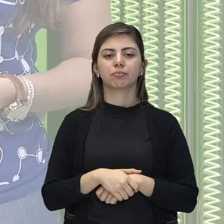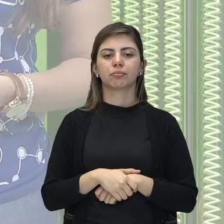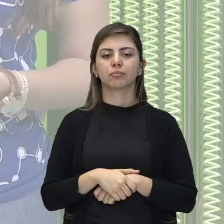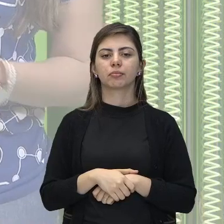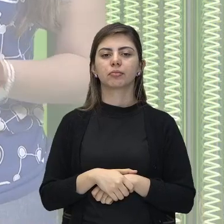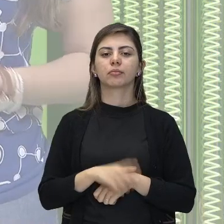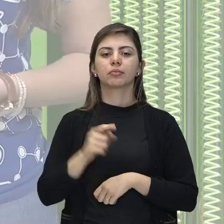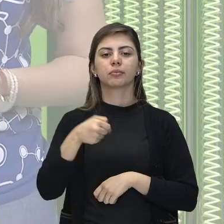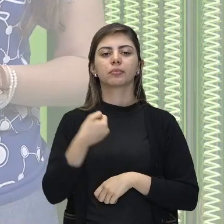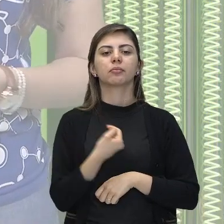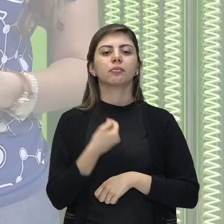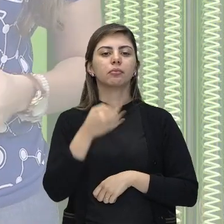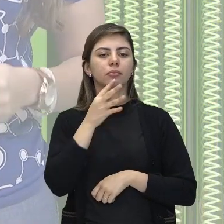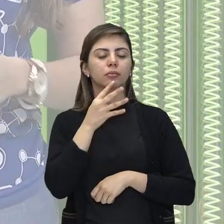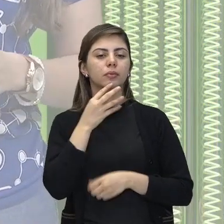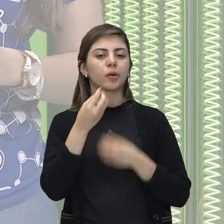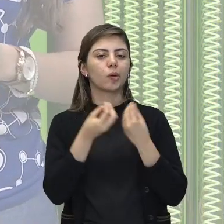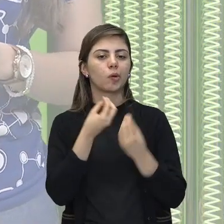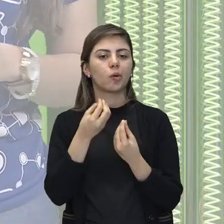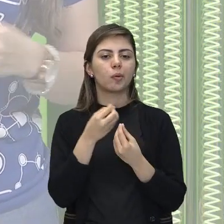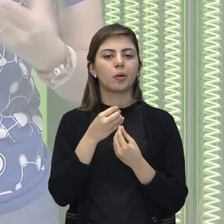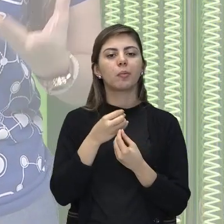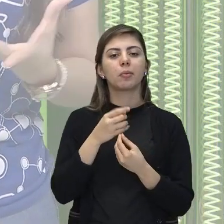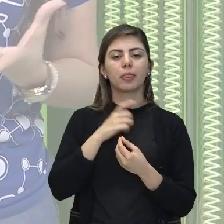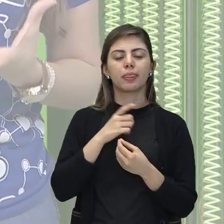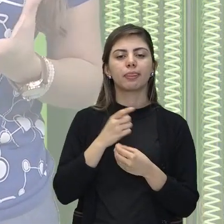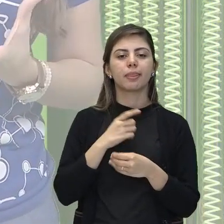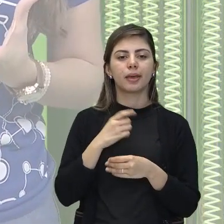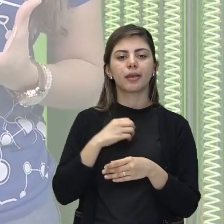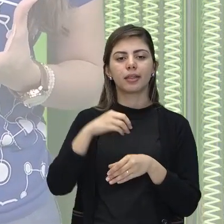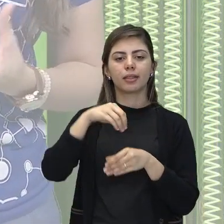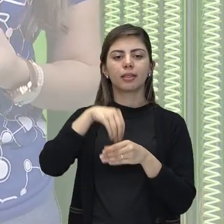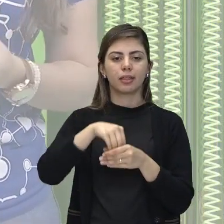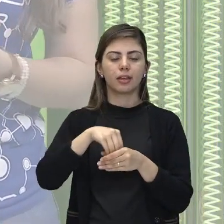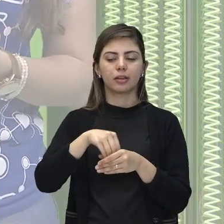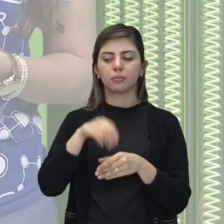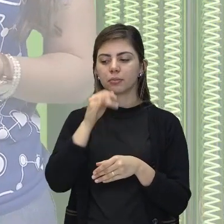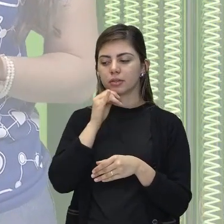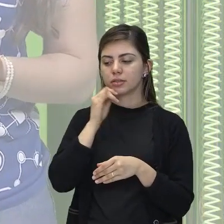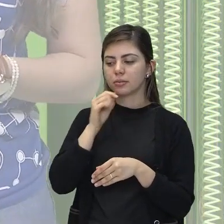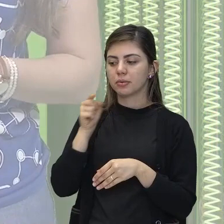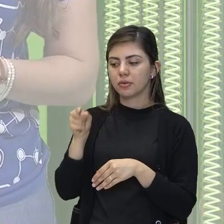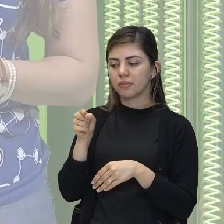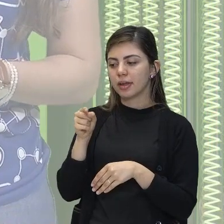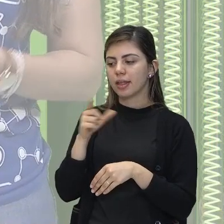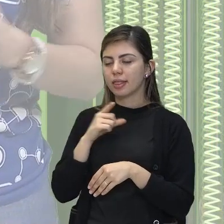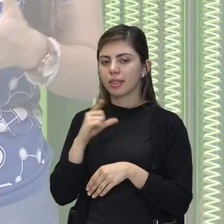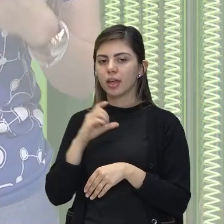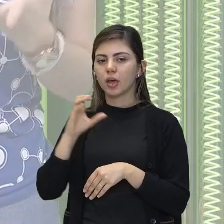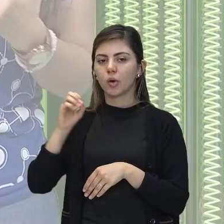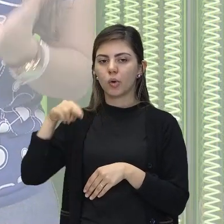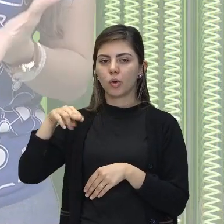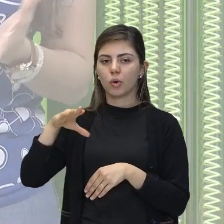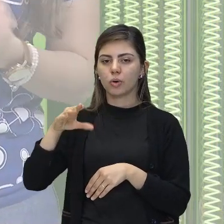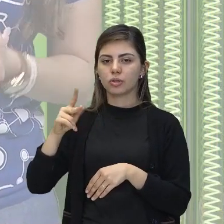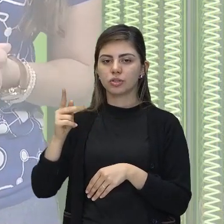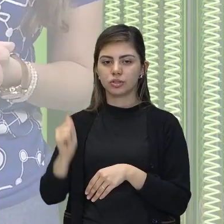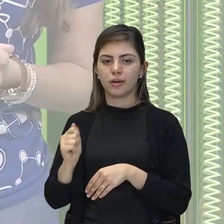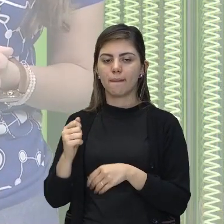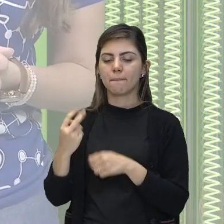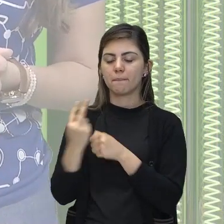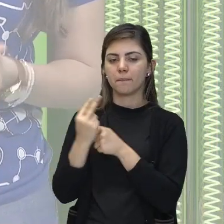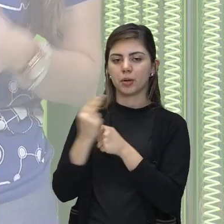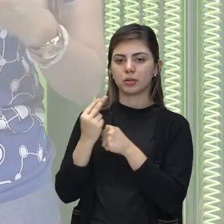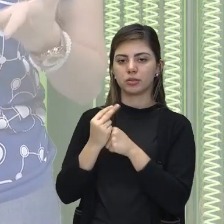são conhecidos por sua prática de ocupar conchas abandonadas de moluscos para proteger o seu